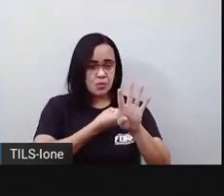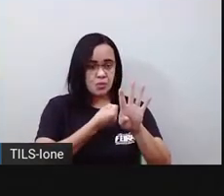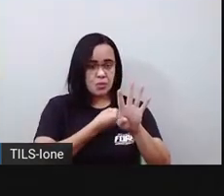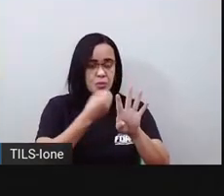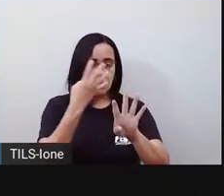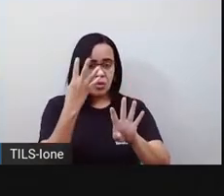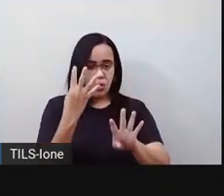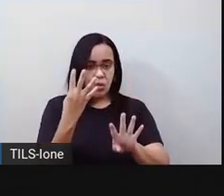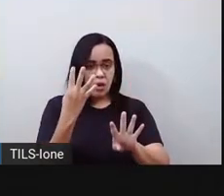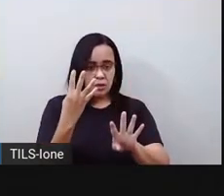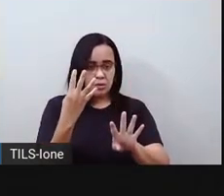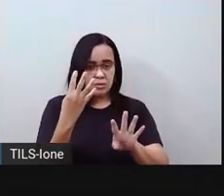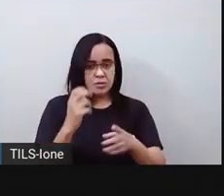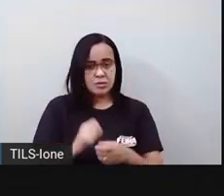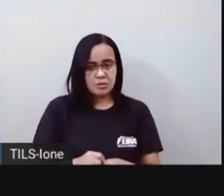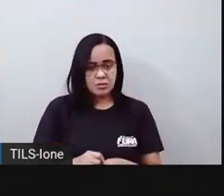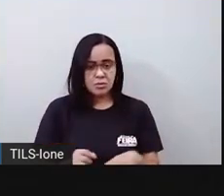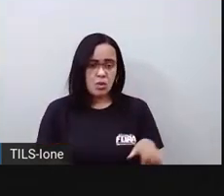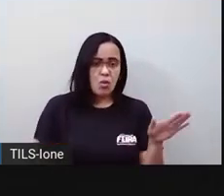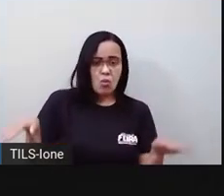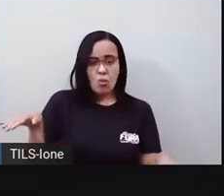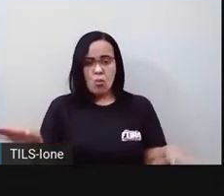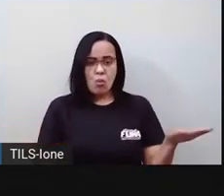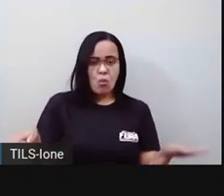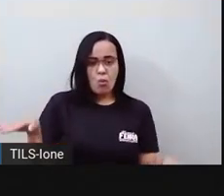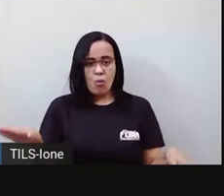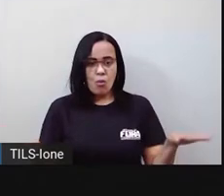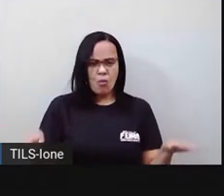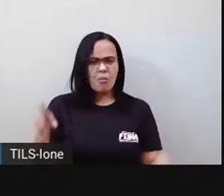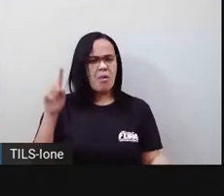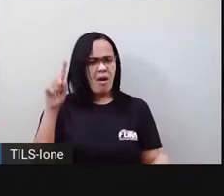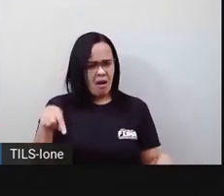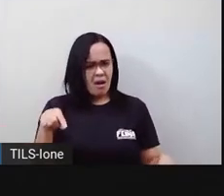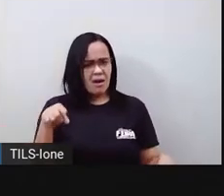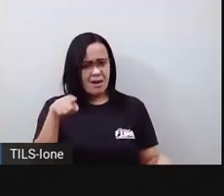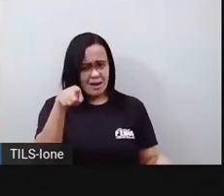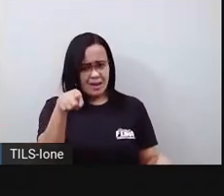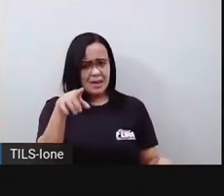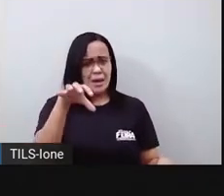Será que foi o pinguinzinho, esse pinguinzinho que pegou?